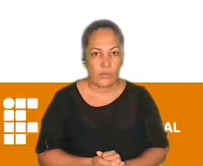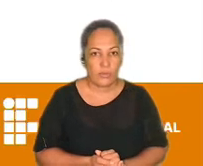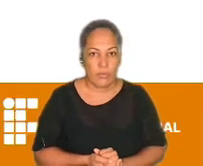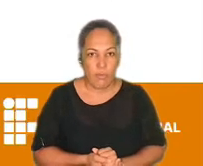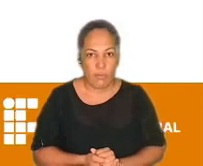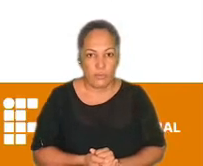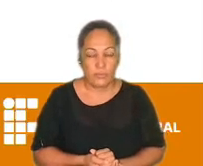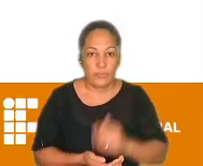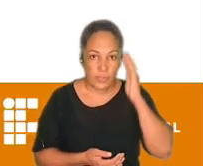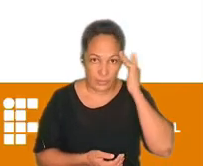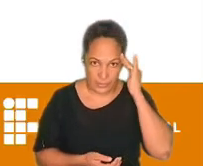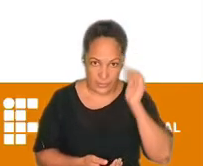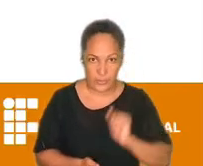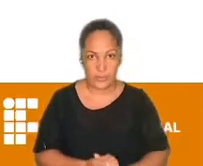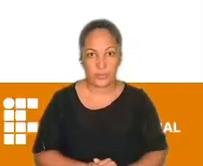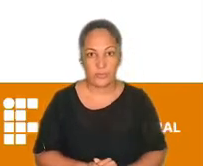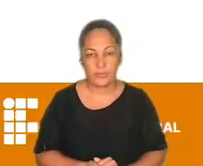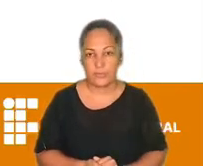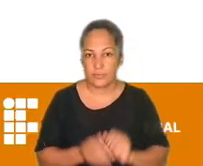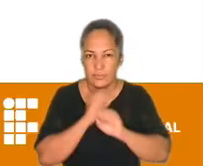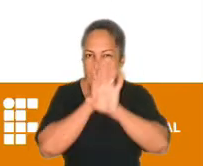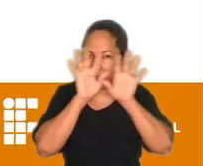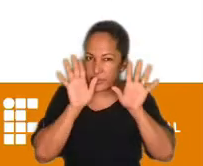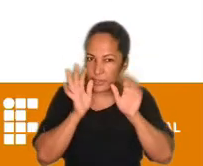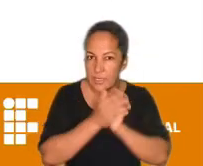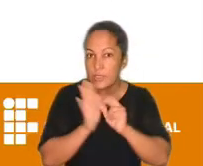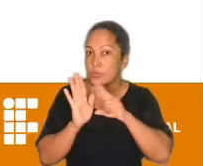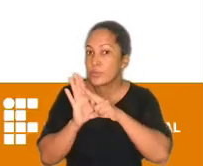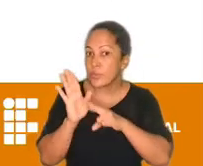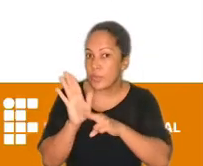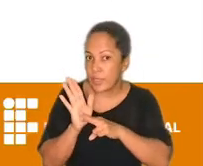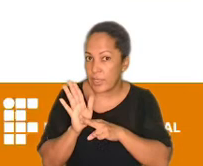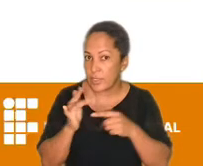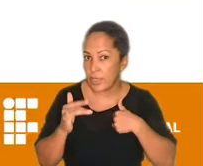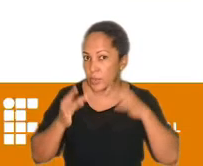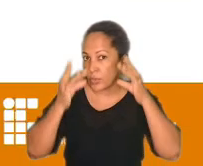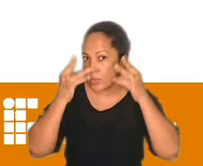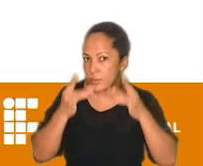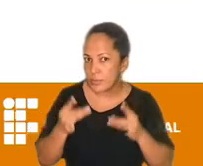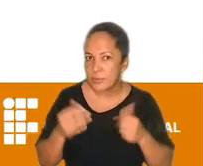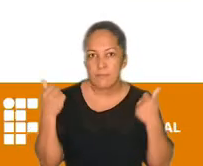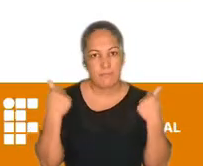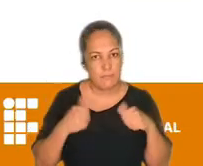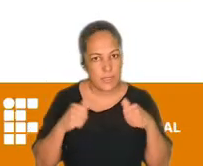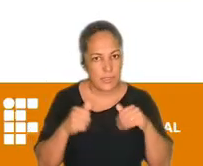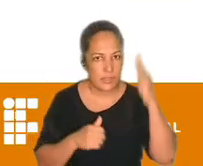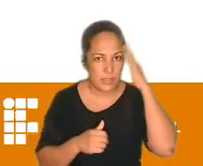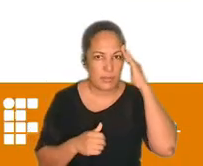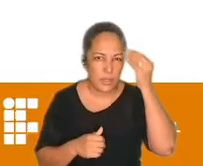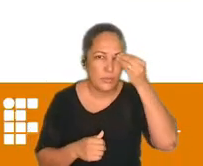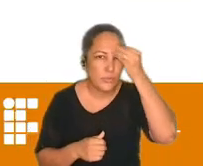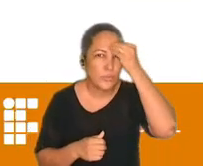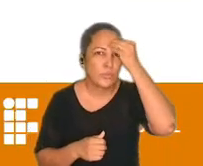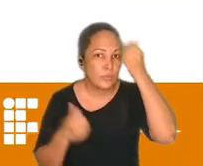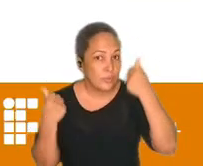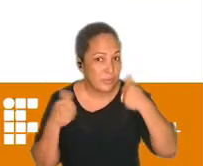Entenderam, galera? Está claro isso? São regrinhas que eu estou explicando aqui agora que é preciso saber, é preciso decorar, não tem